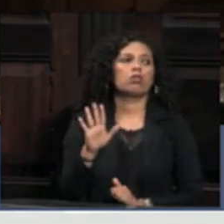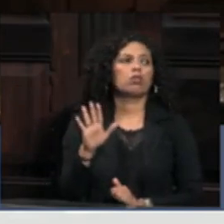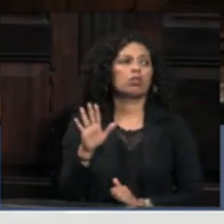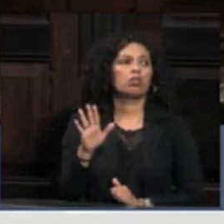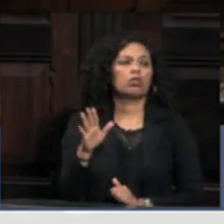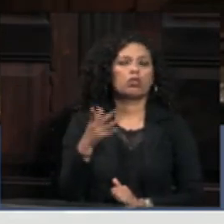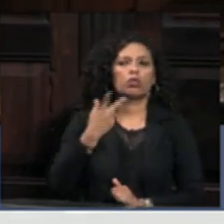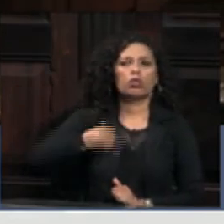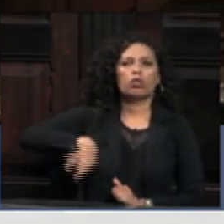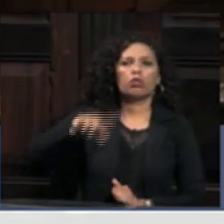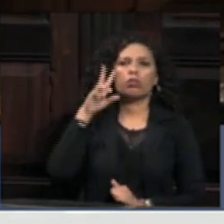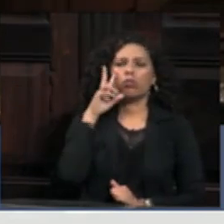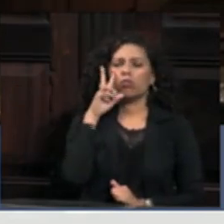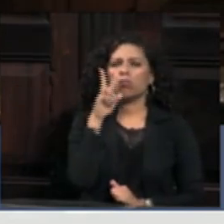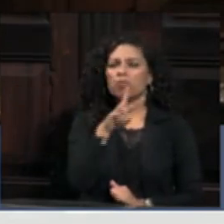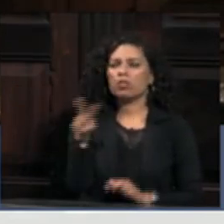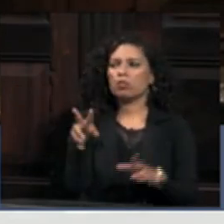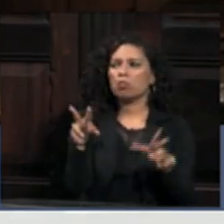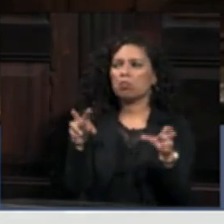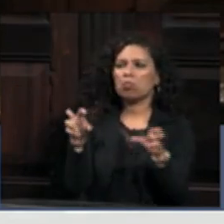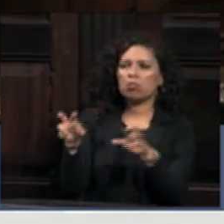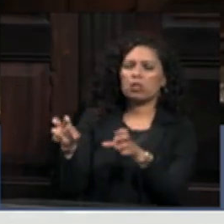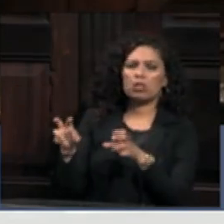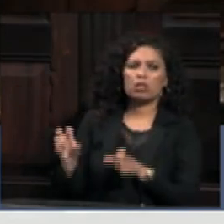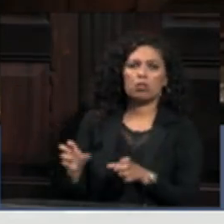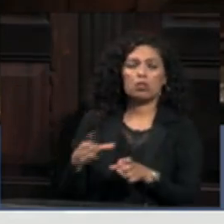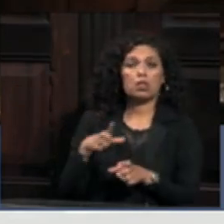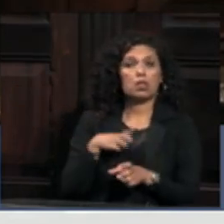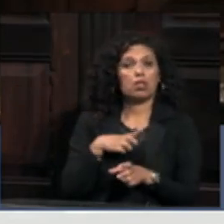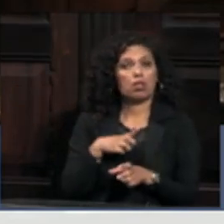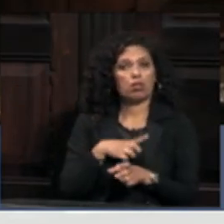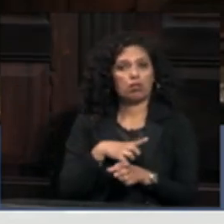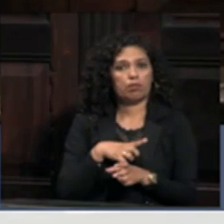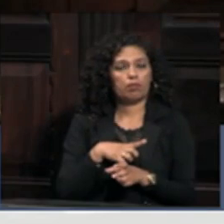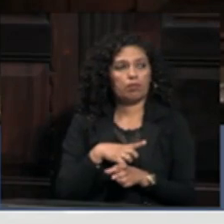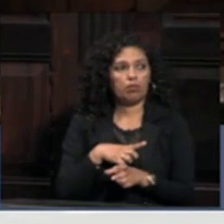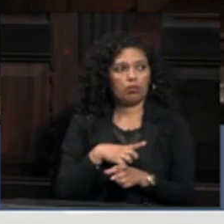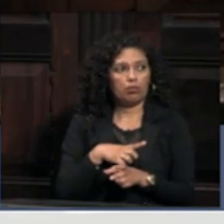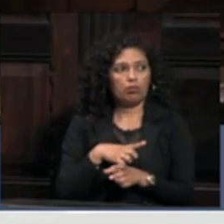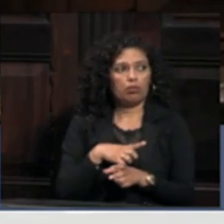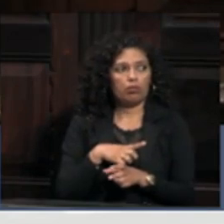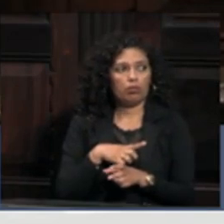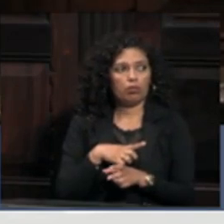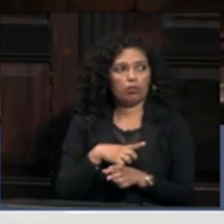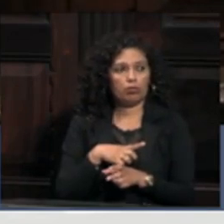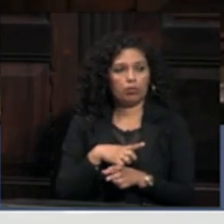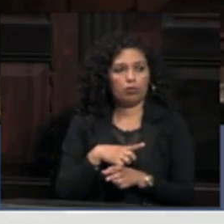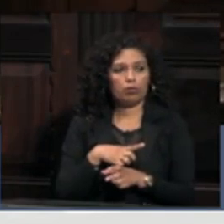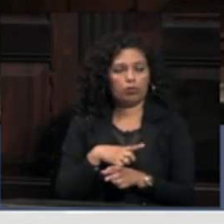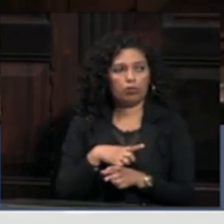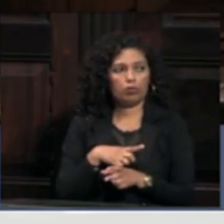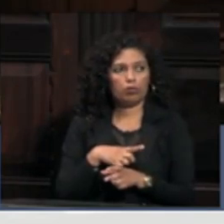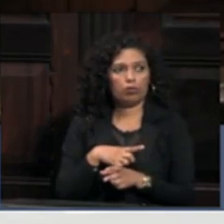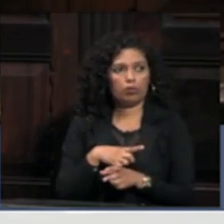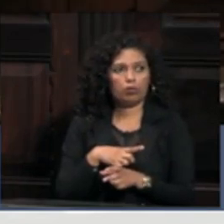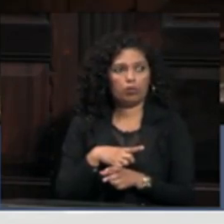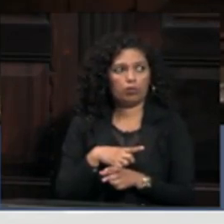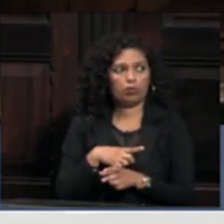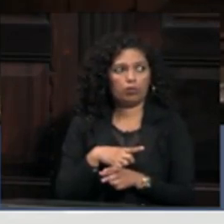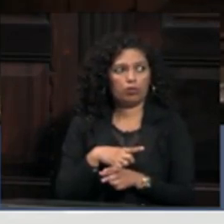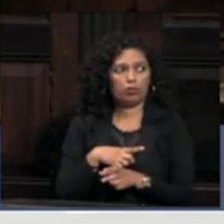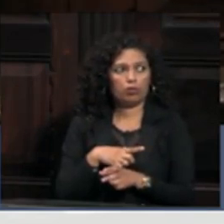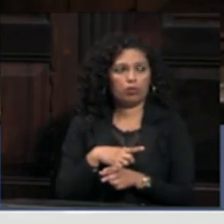estamos constatando que há um fortalecimento muito grande